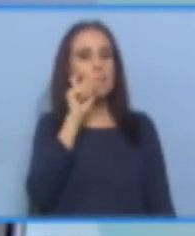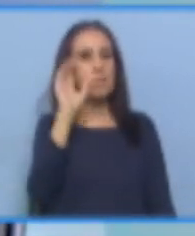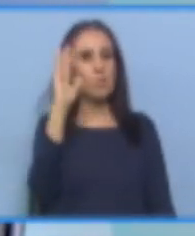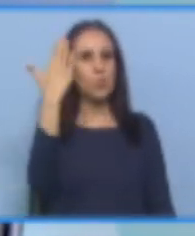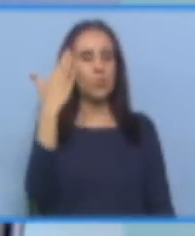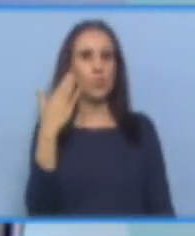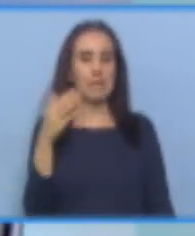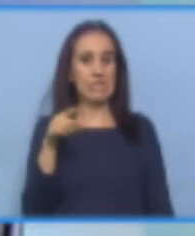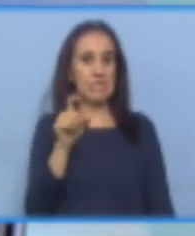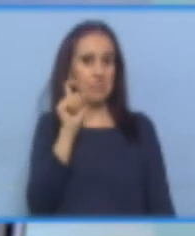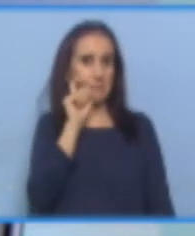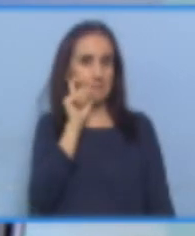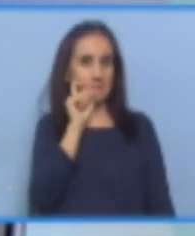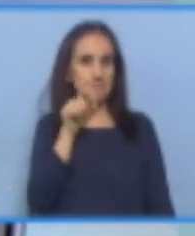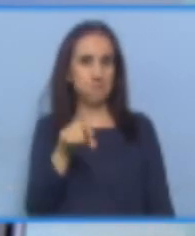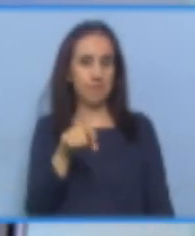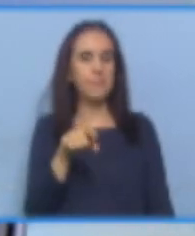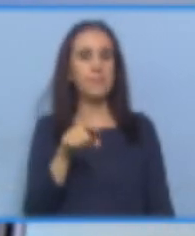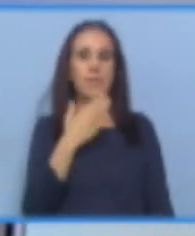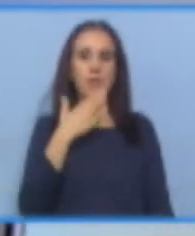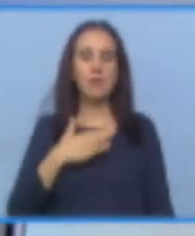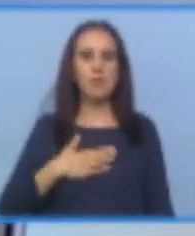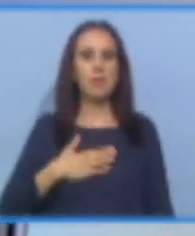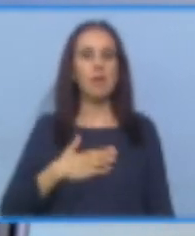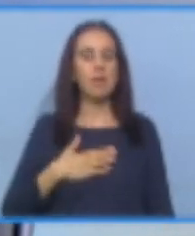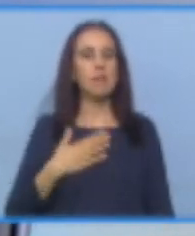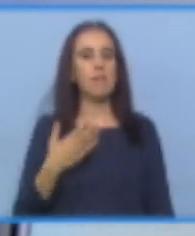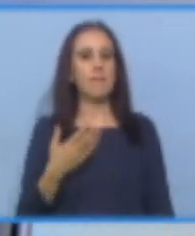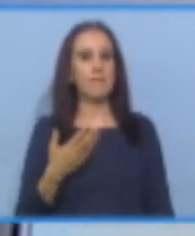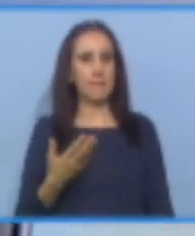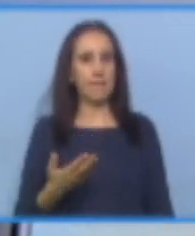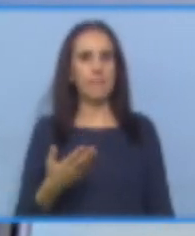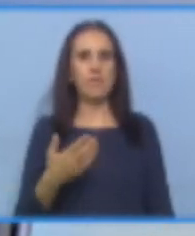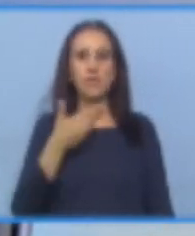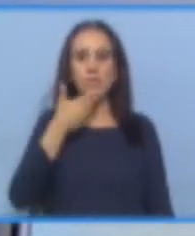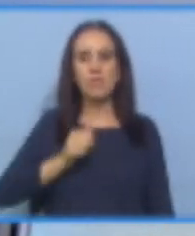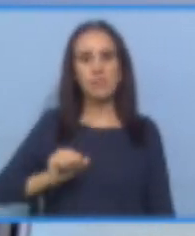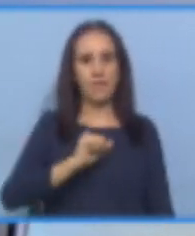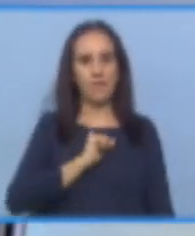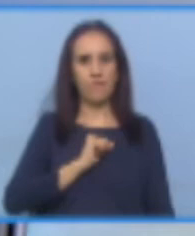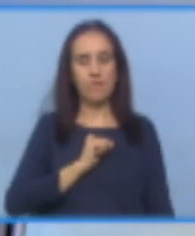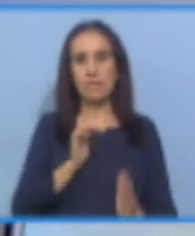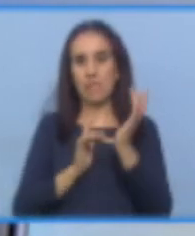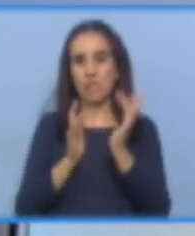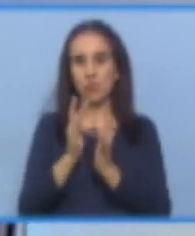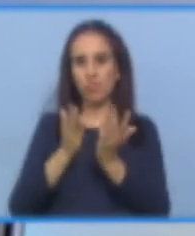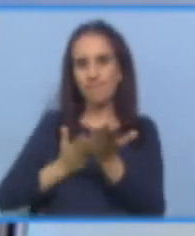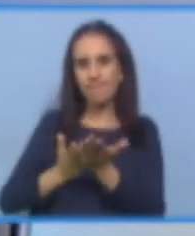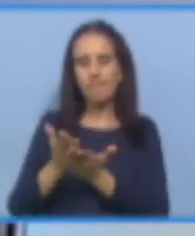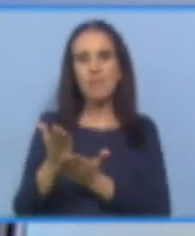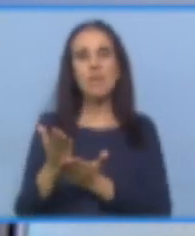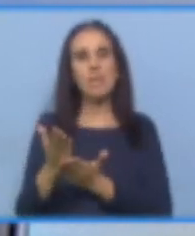e é neste alicerce e nesta manutenção desta nossa experiência em Cristo e